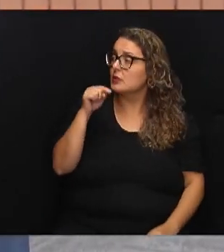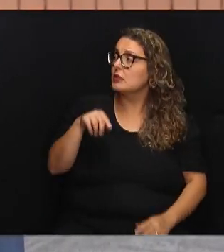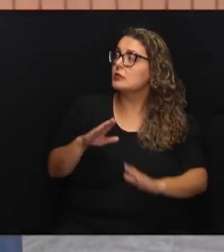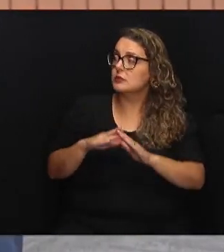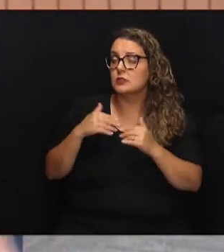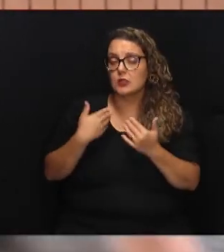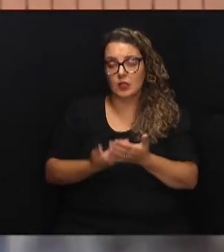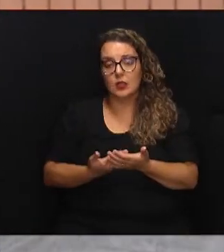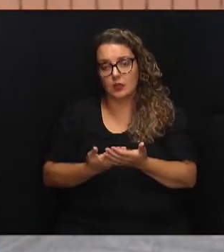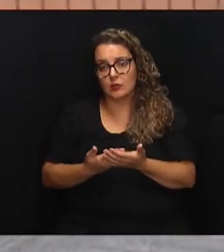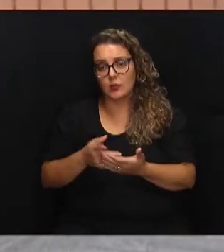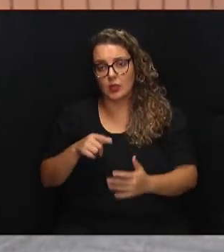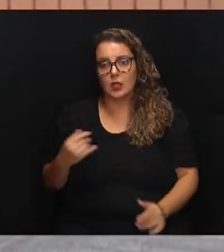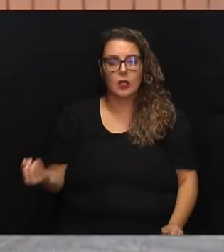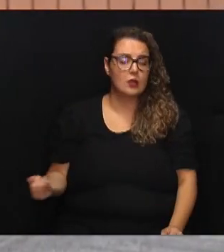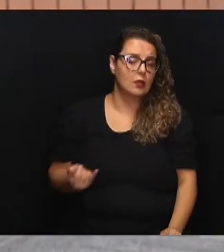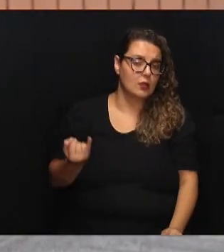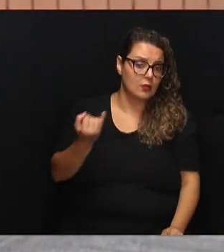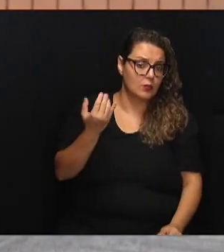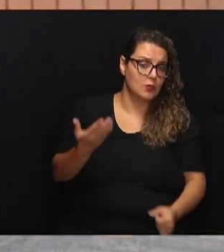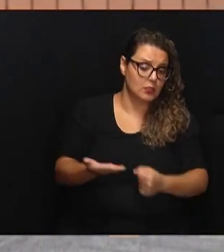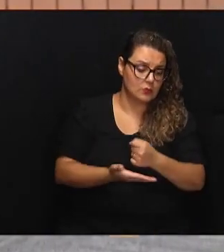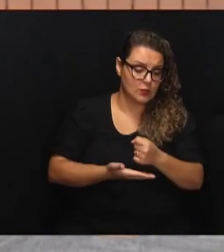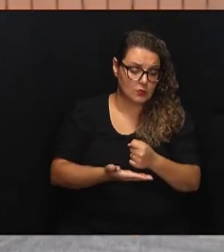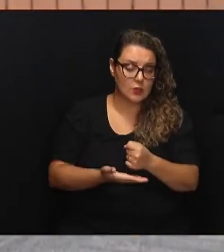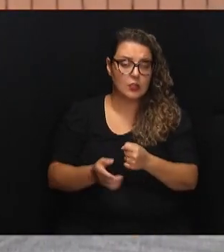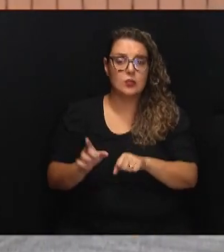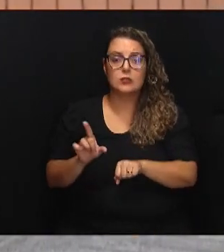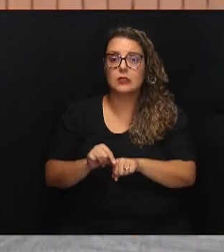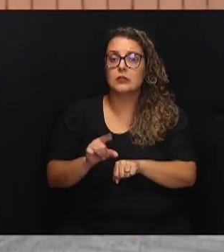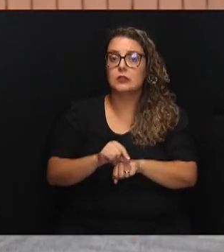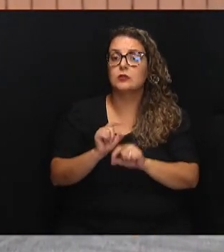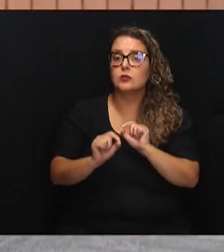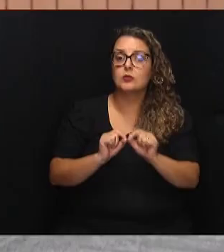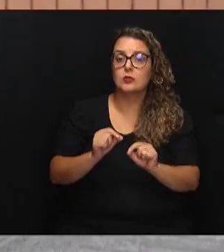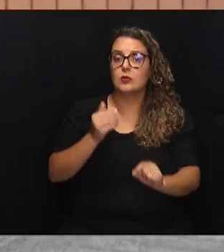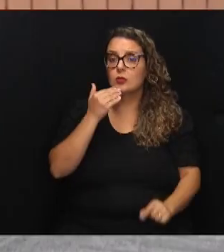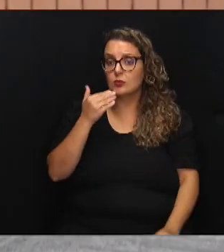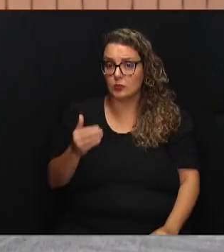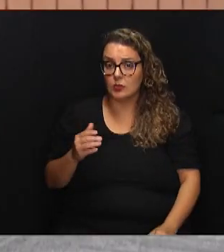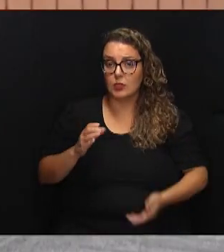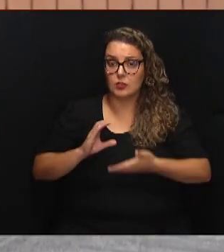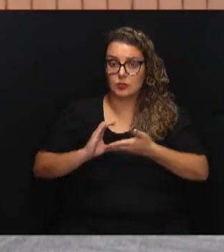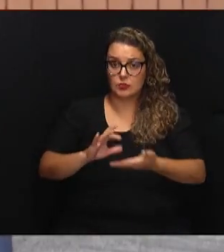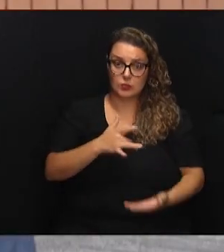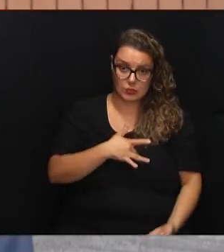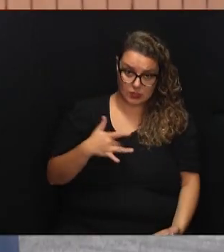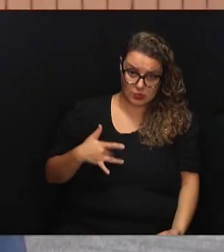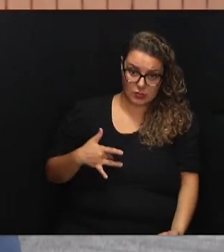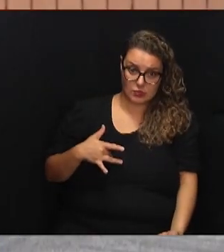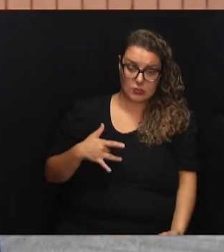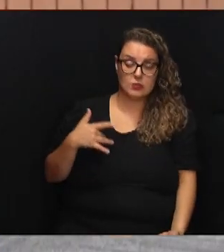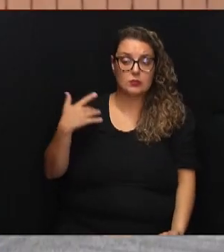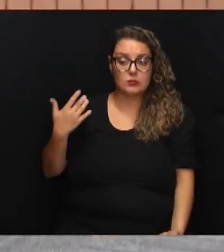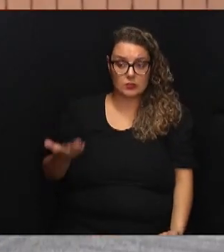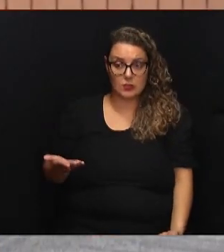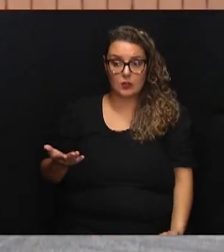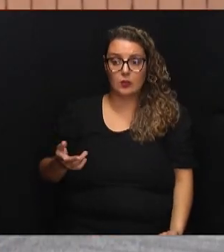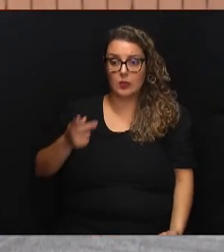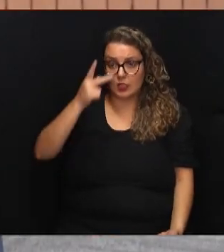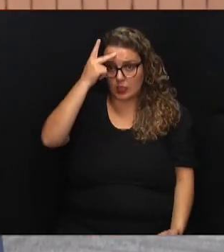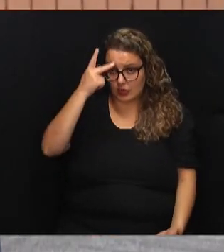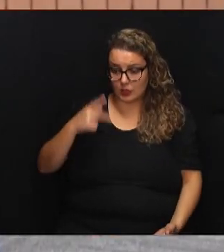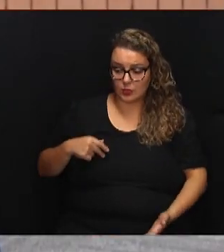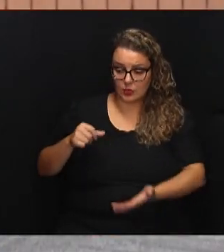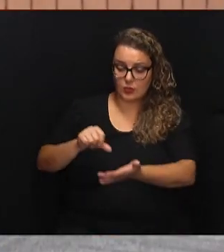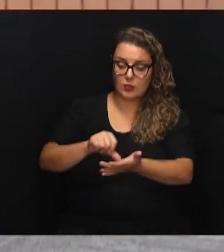requerimento ele é fundamentado através do pedido dos conselheiros de saúde. Então, as próprias unidades,